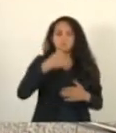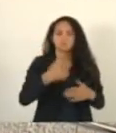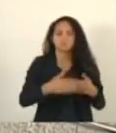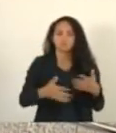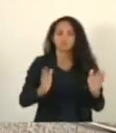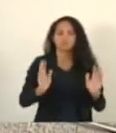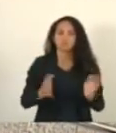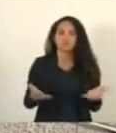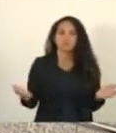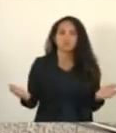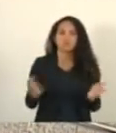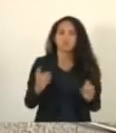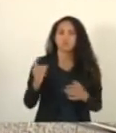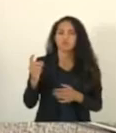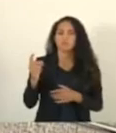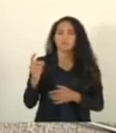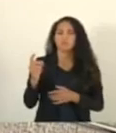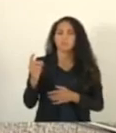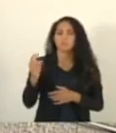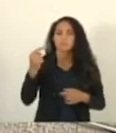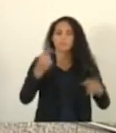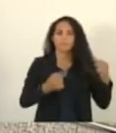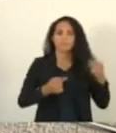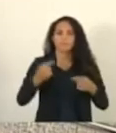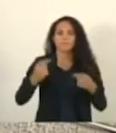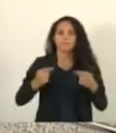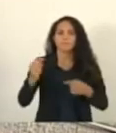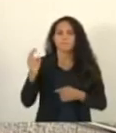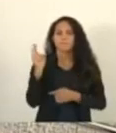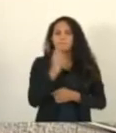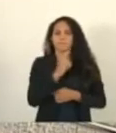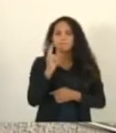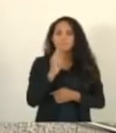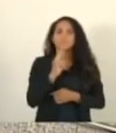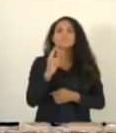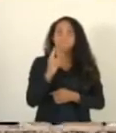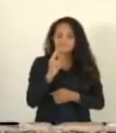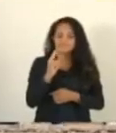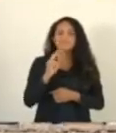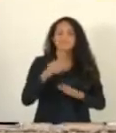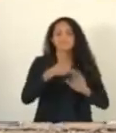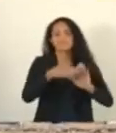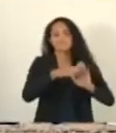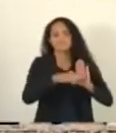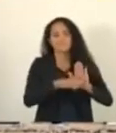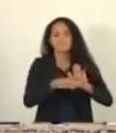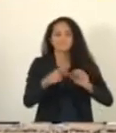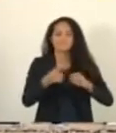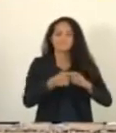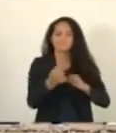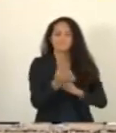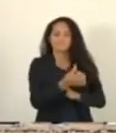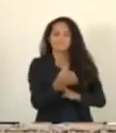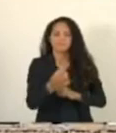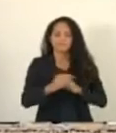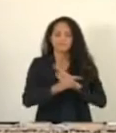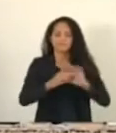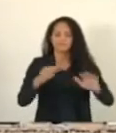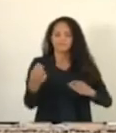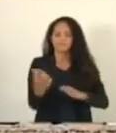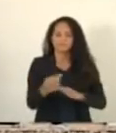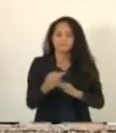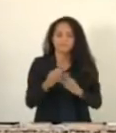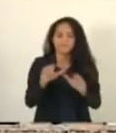Discussão única nos termos do artigo 66, parágrafo 6º da Constituição Estadual,